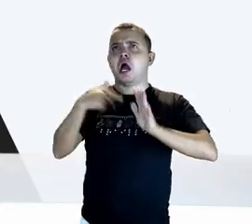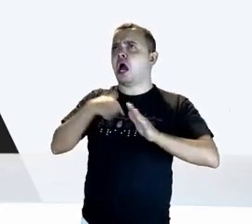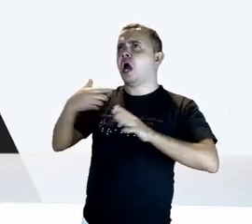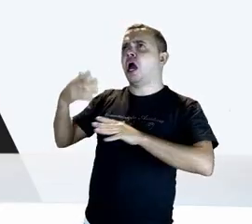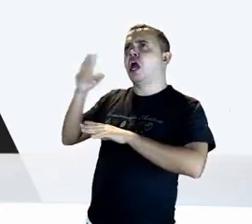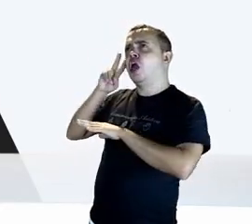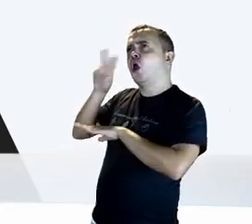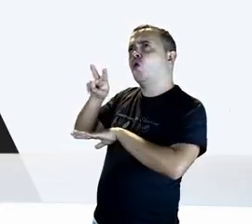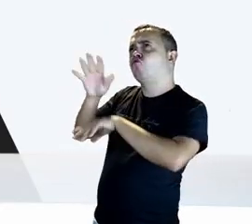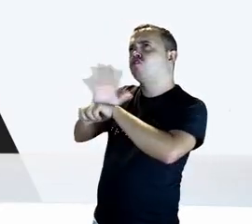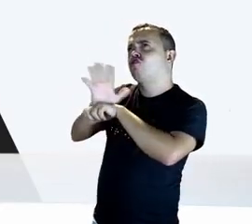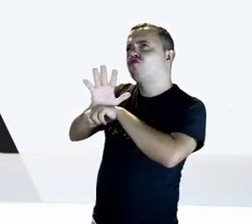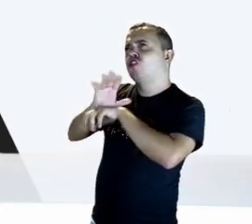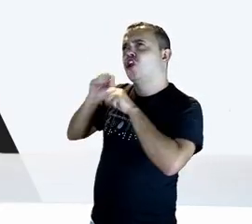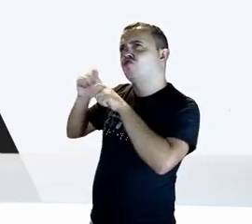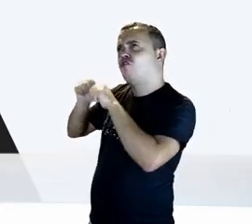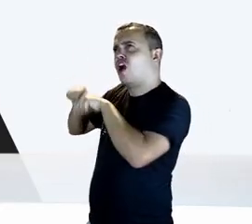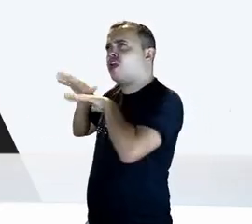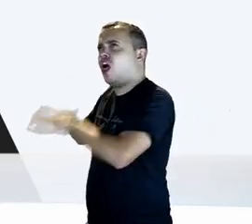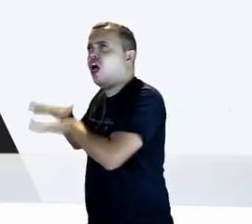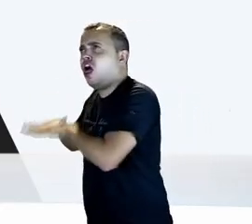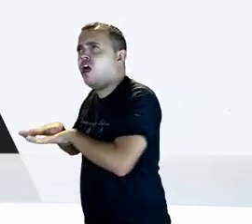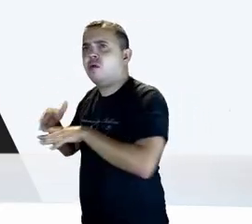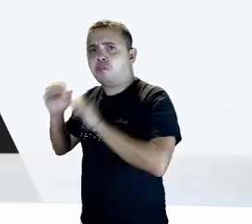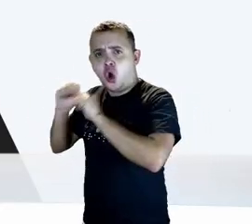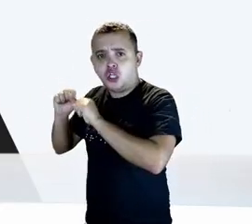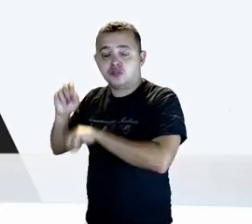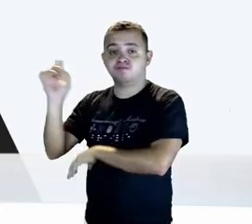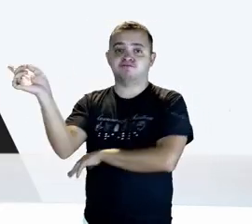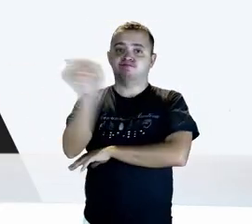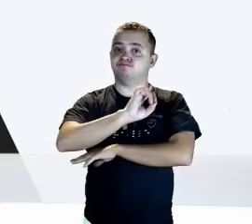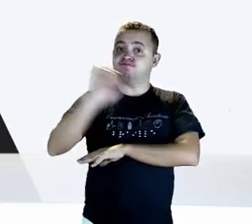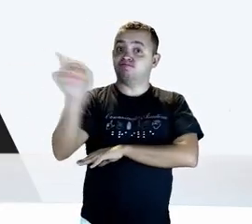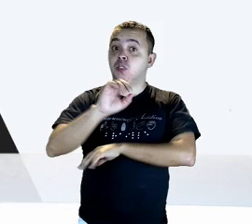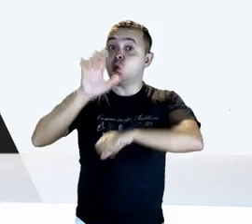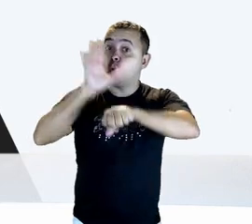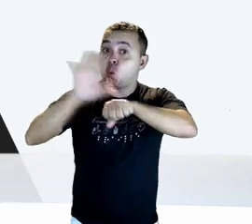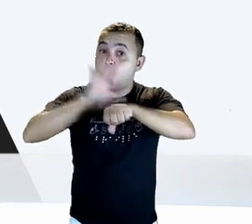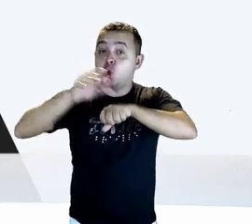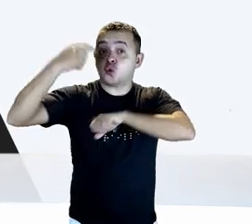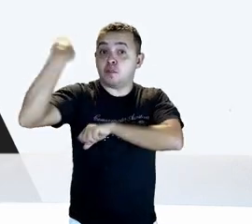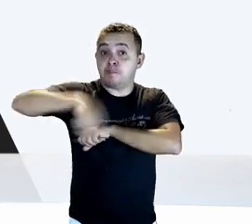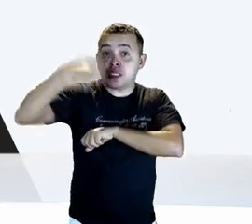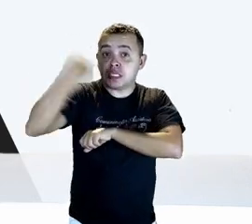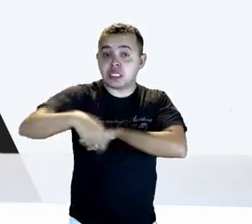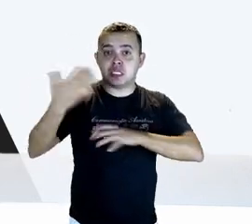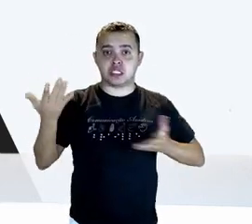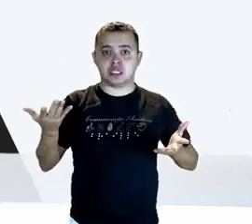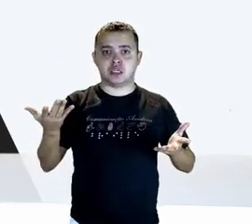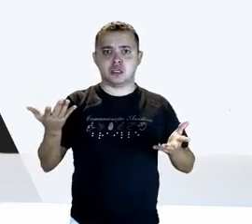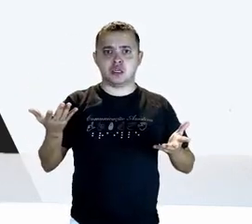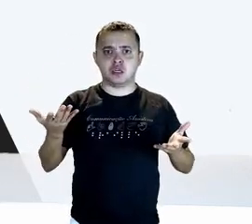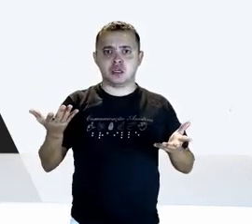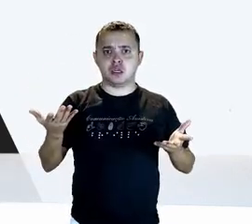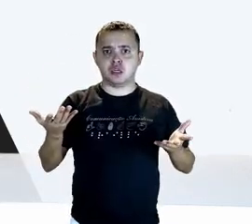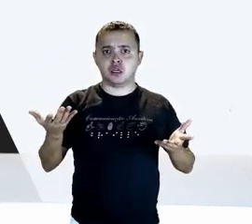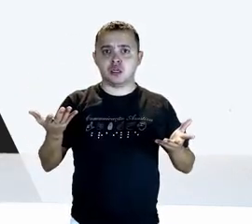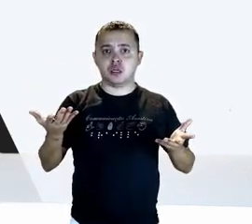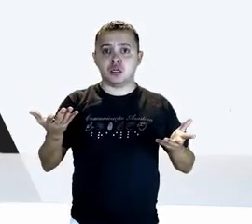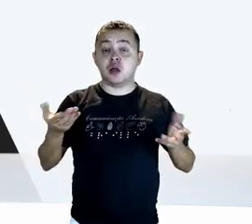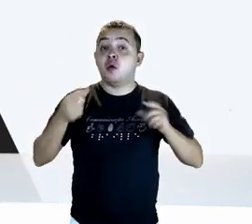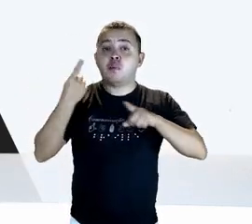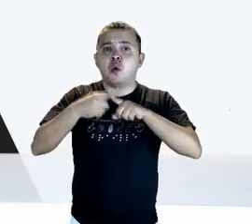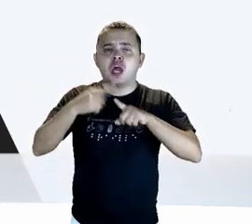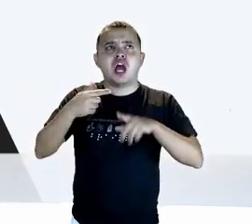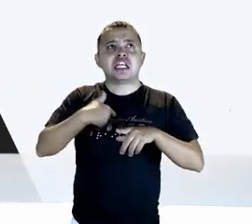capacitação adequada para exercer esse procedimento. Perfeito? Pior do que querer fazer o procedimento é fazer